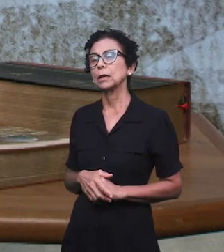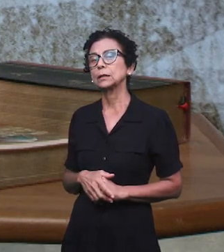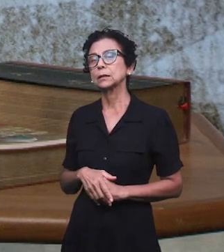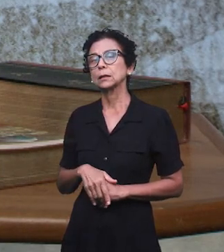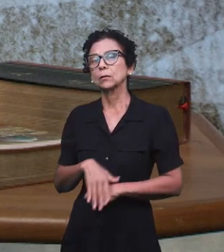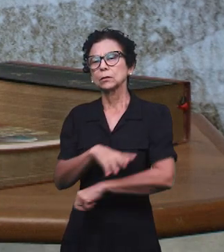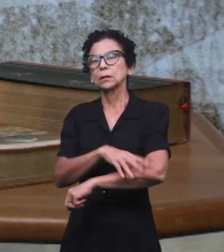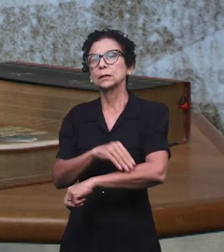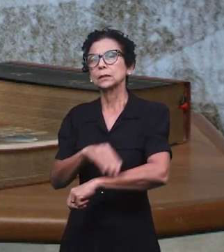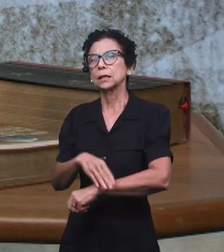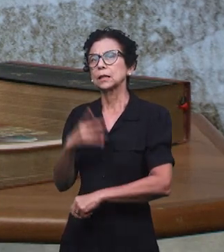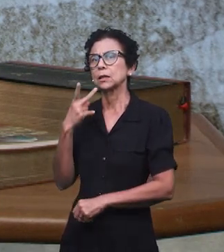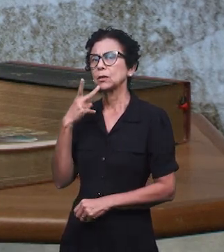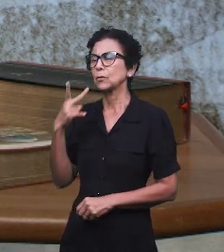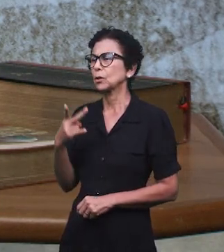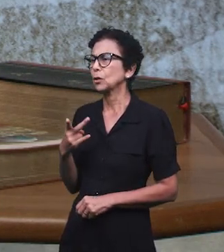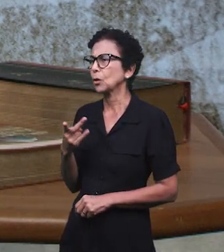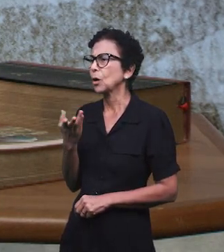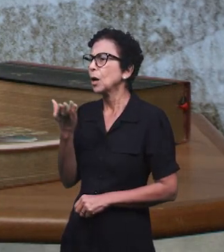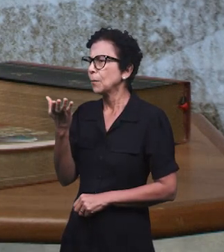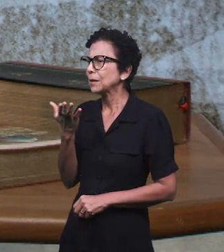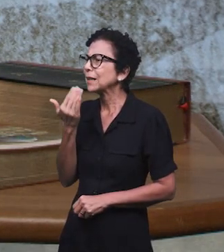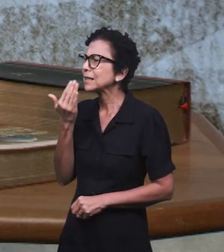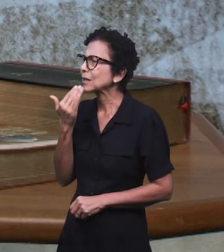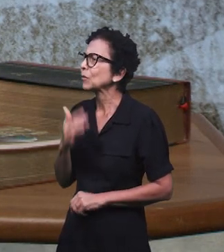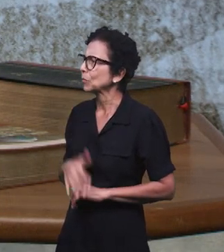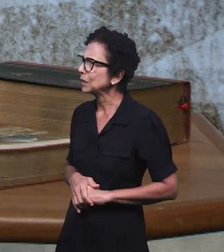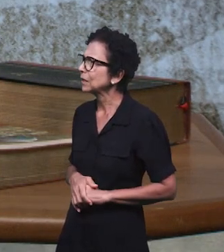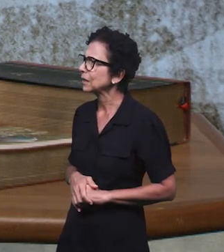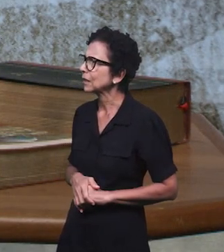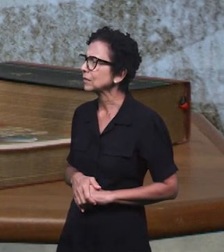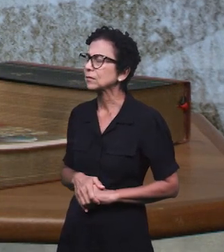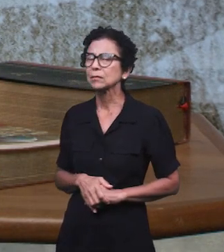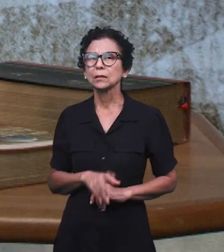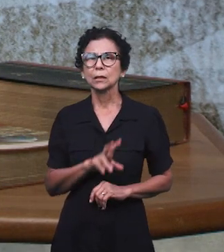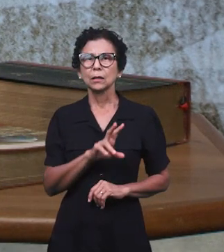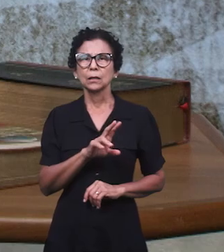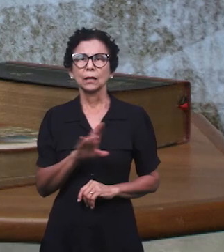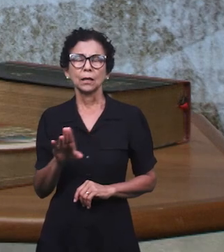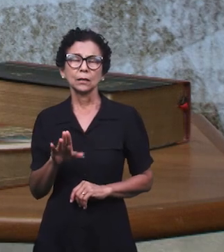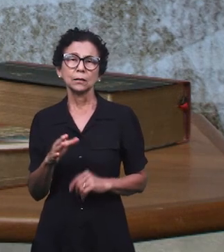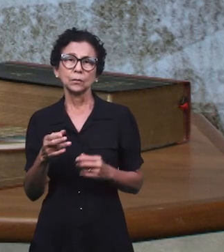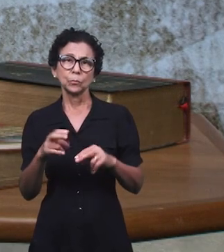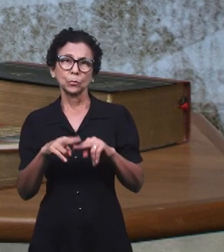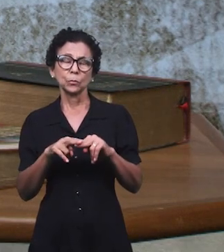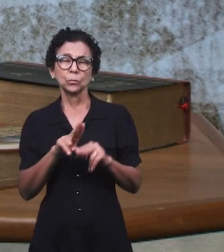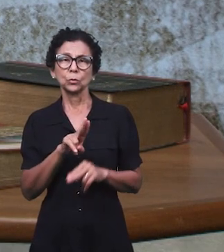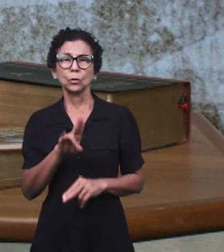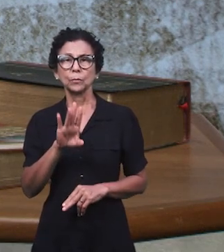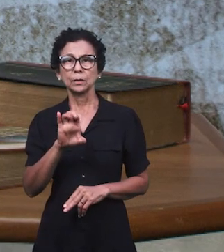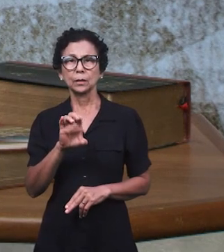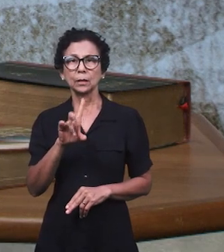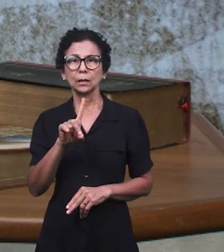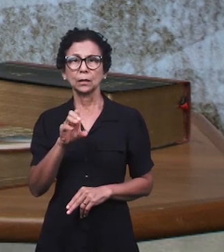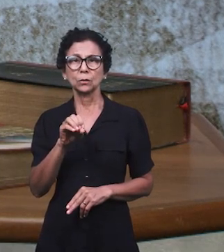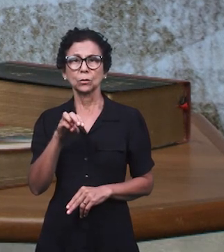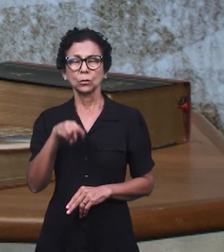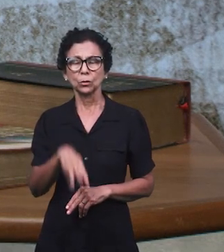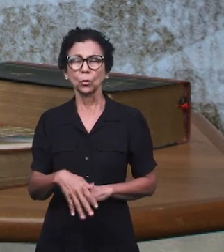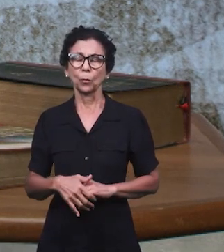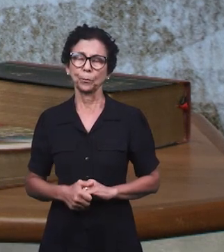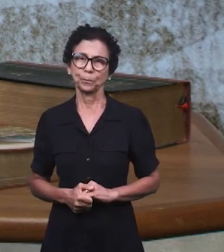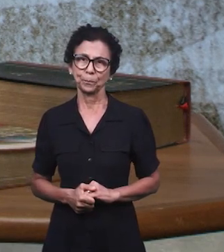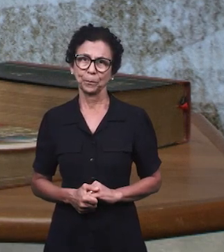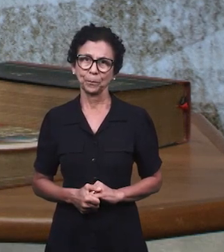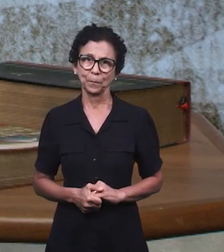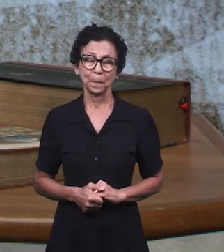Edom. Então disse Jacó: vende-me hoje a tua primogenitura, porque